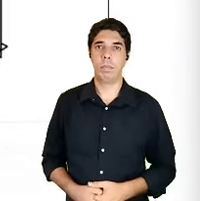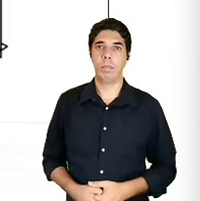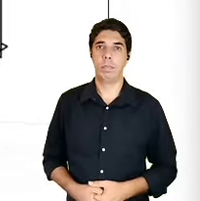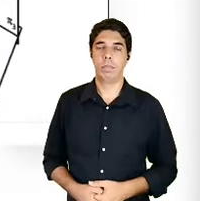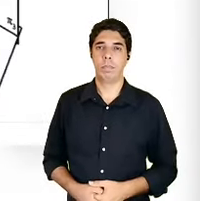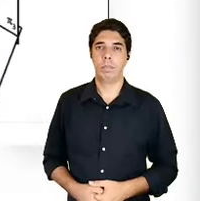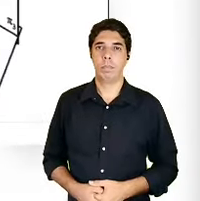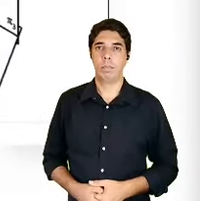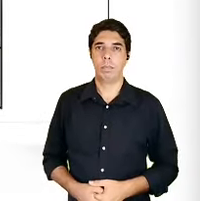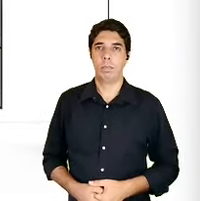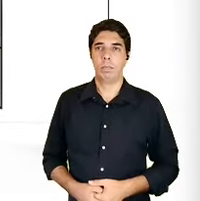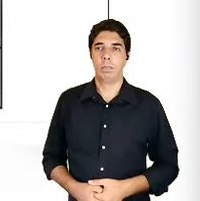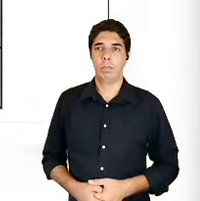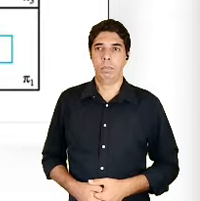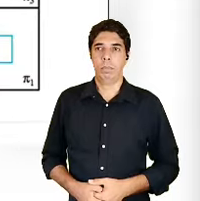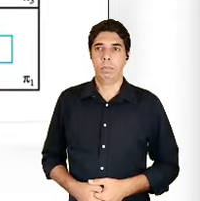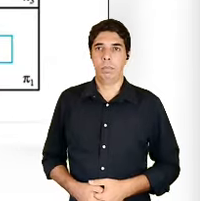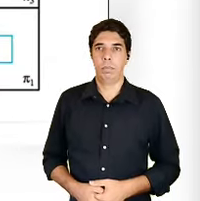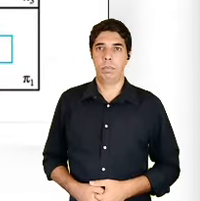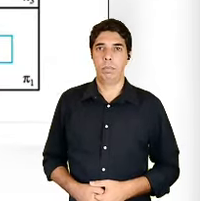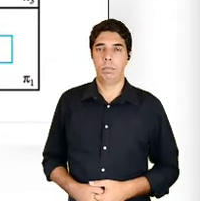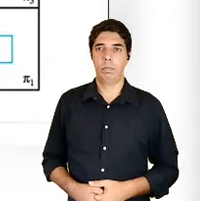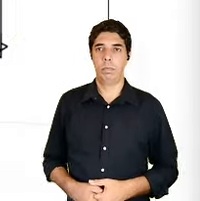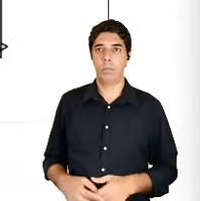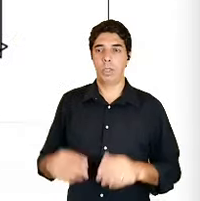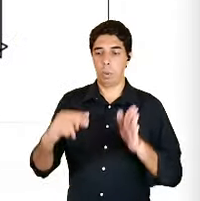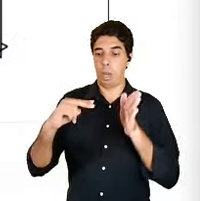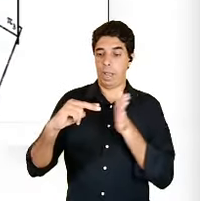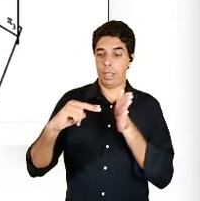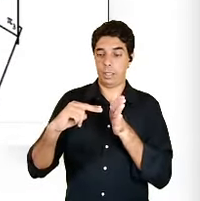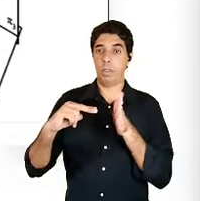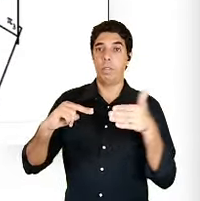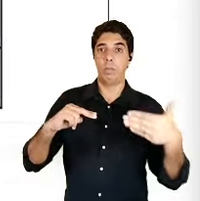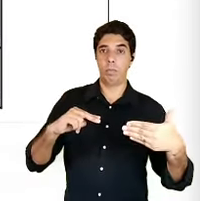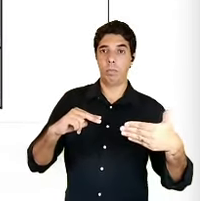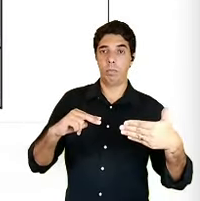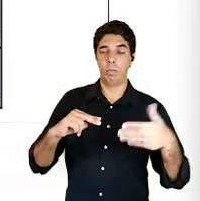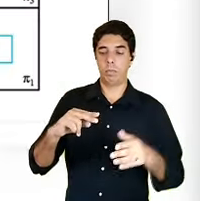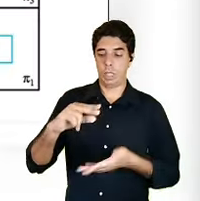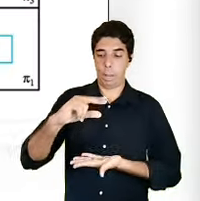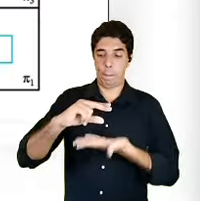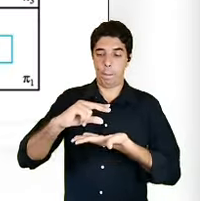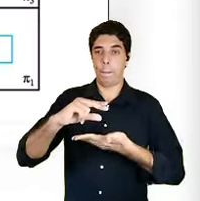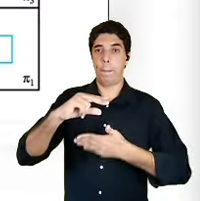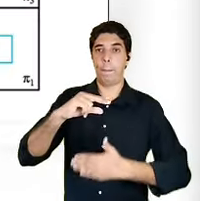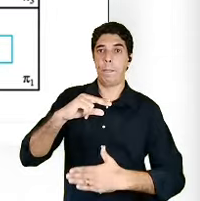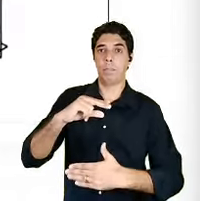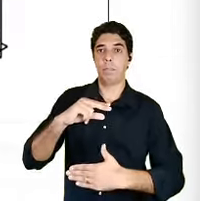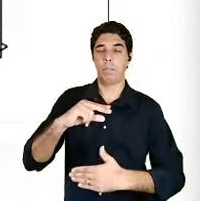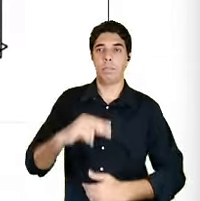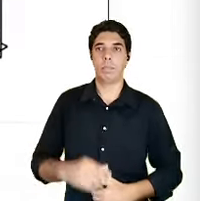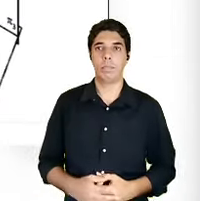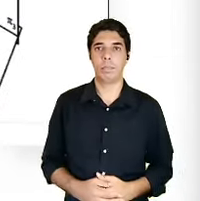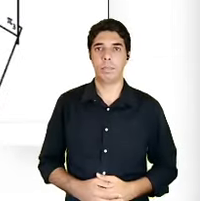direita do meu objeto ficará à esquerda do meu plano frontal,